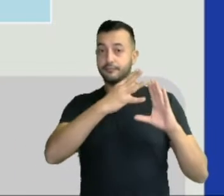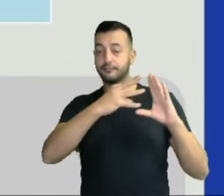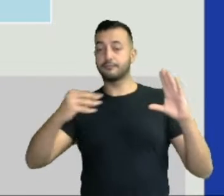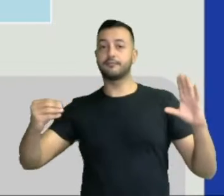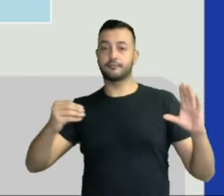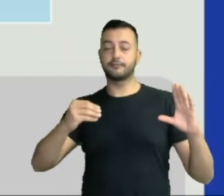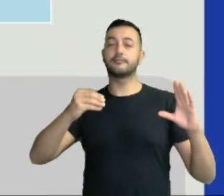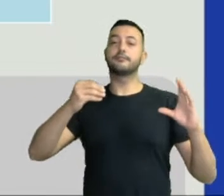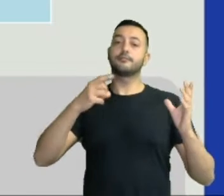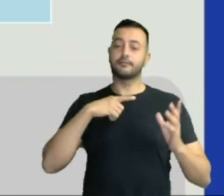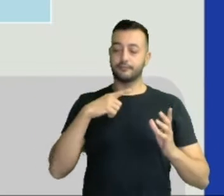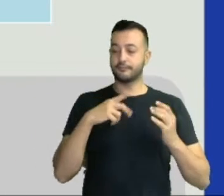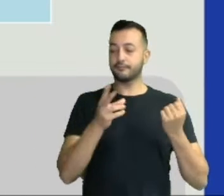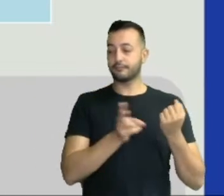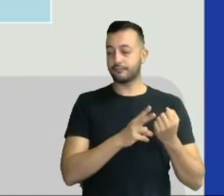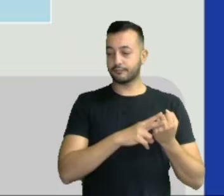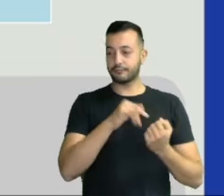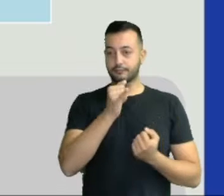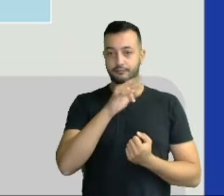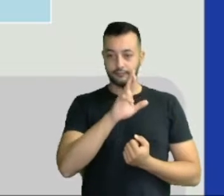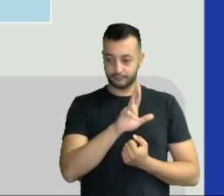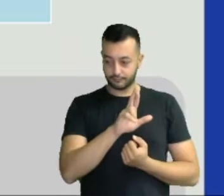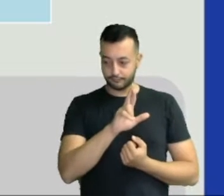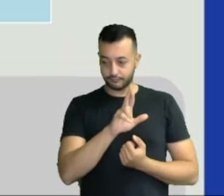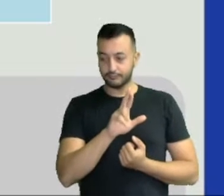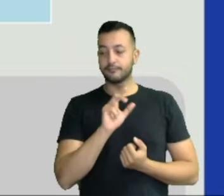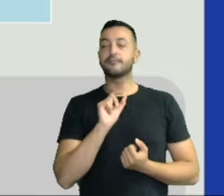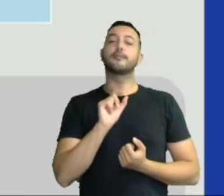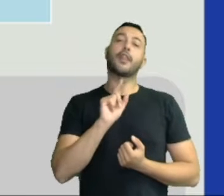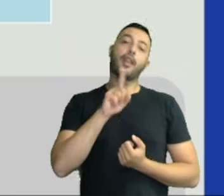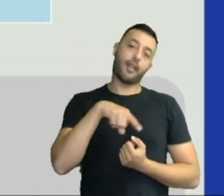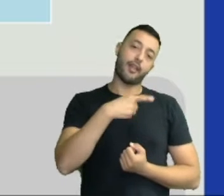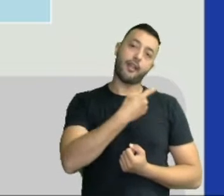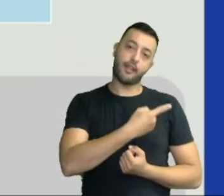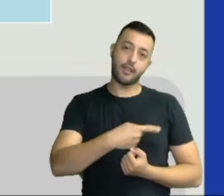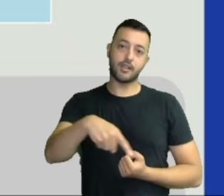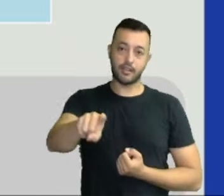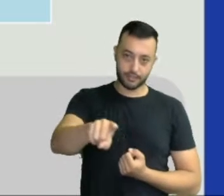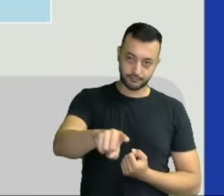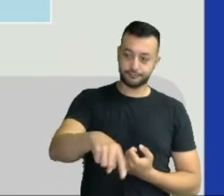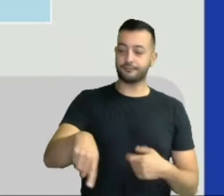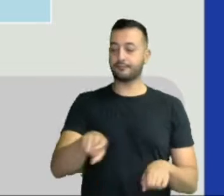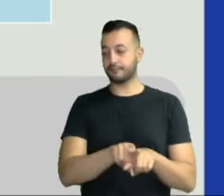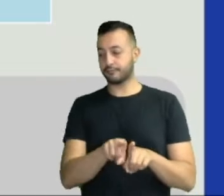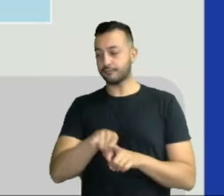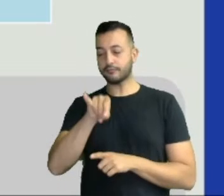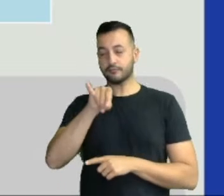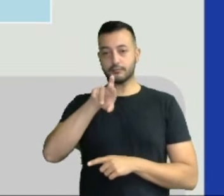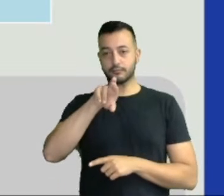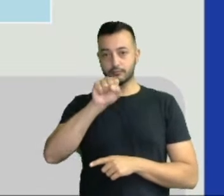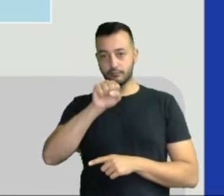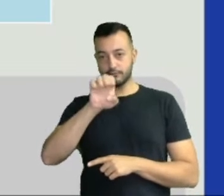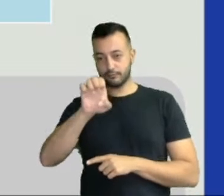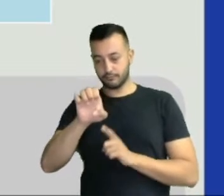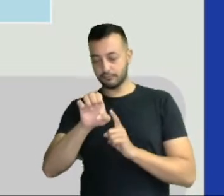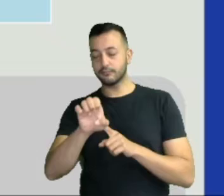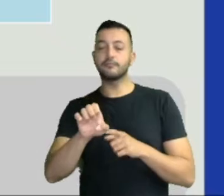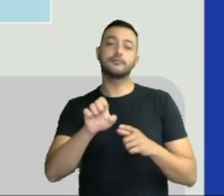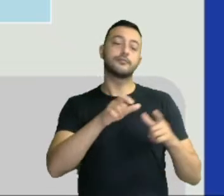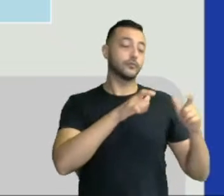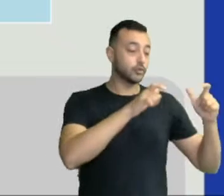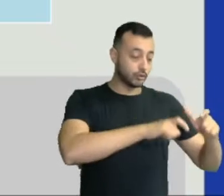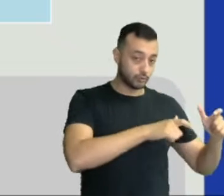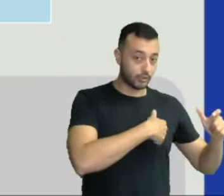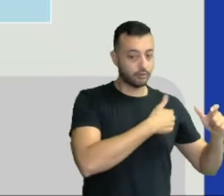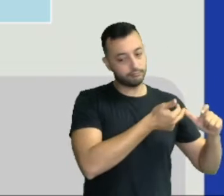verbo ir, que significa dirigir-se a um lugar, e o verbo ir-se, sair do lugar em